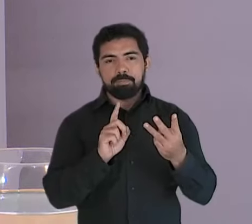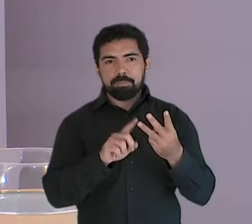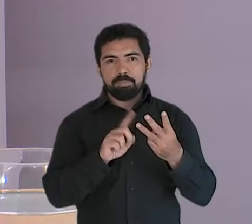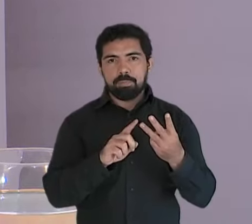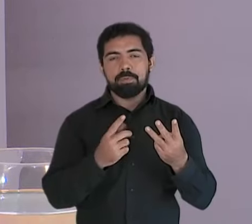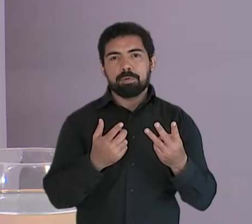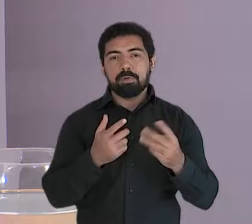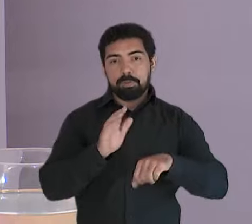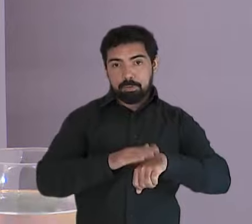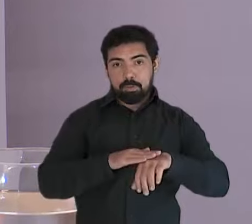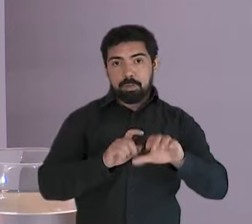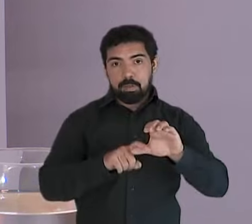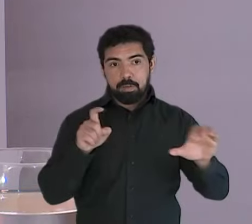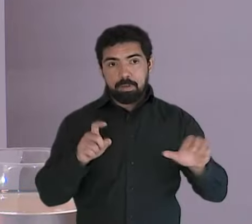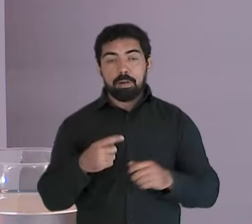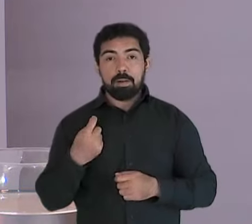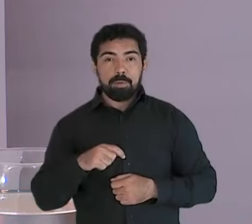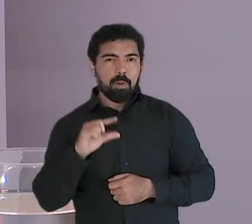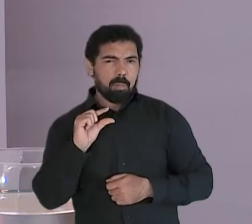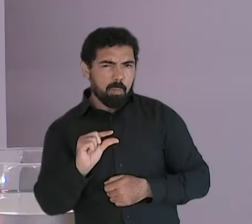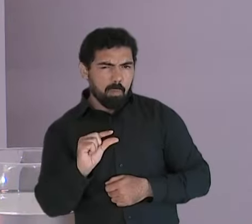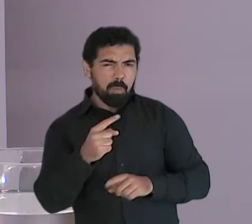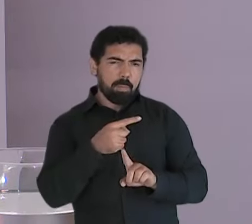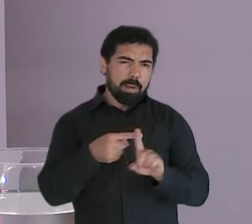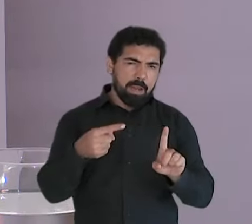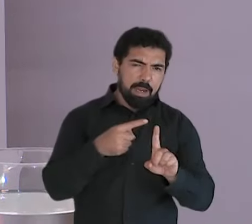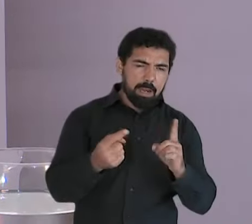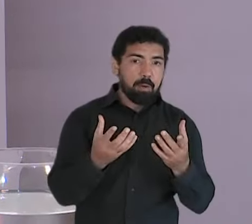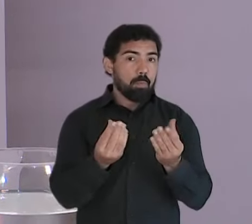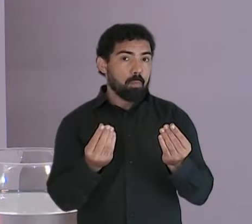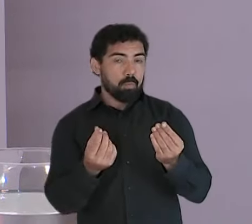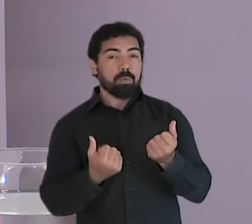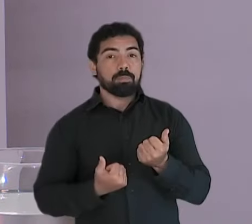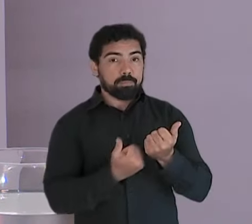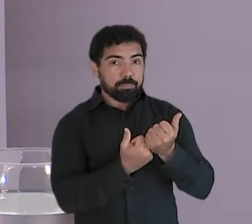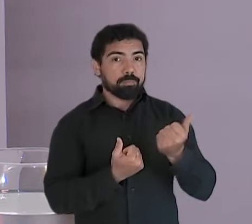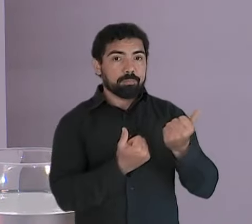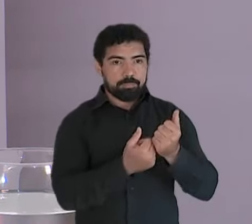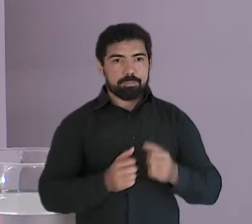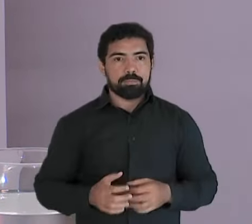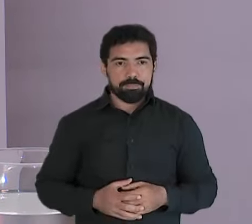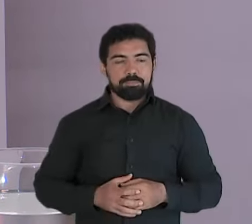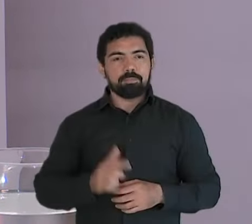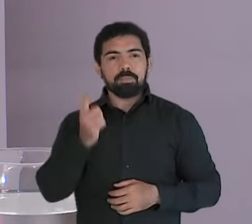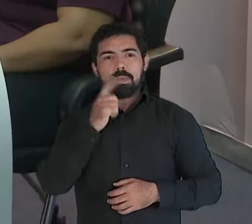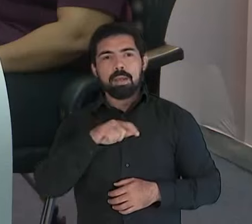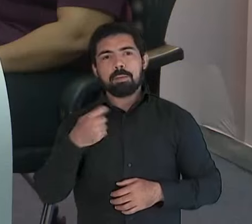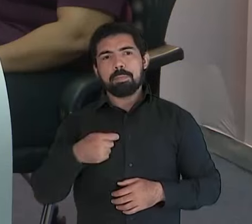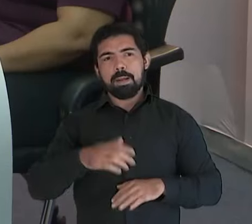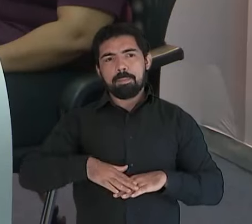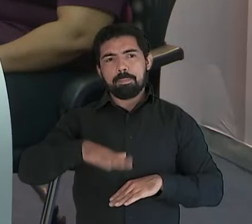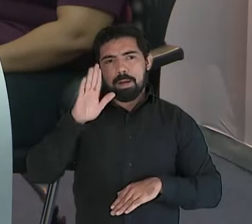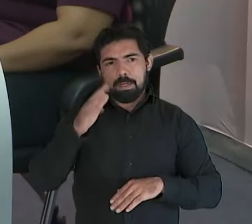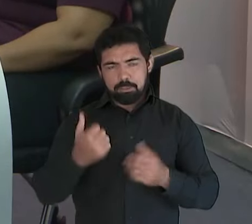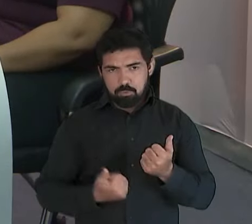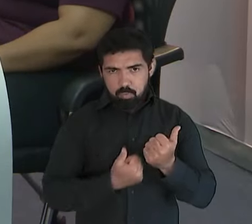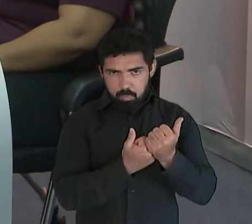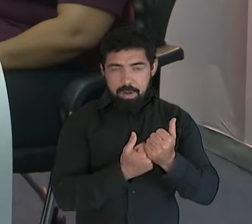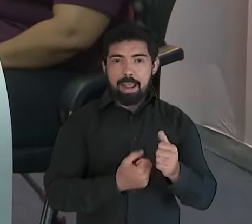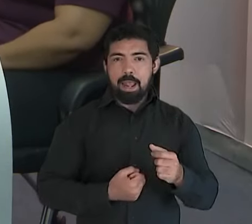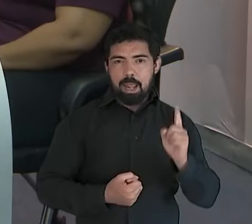de pouco suporte, médio suporte ou muito suporte. Quem precisaria de mais suporte é o nível 1, é isso? Não, ou